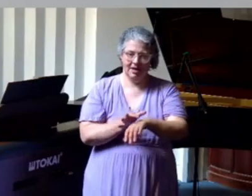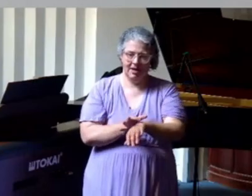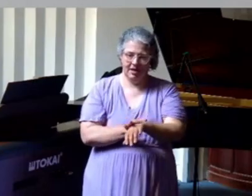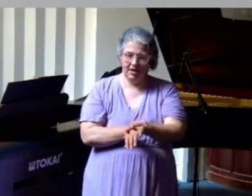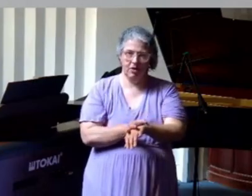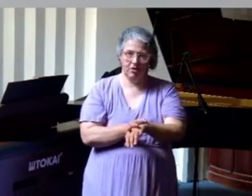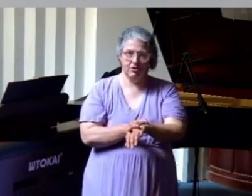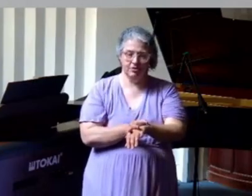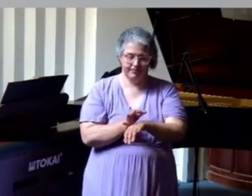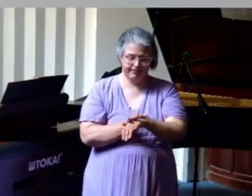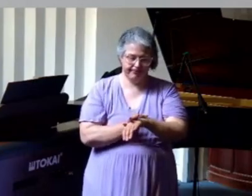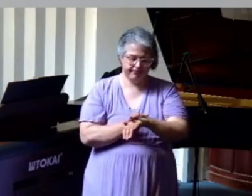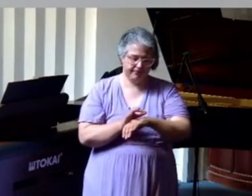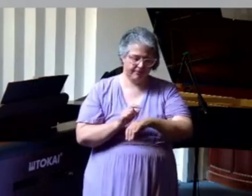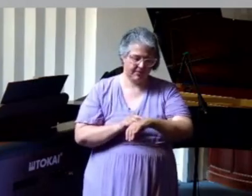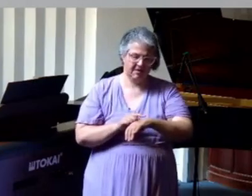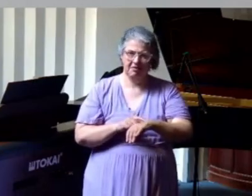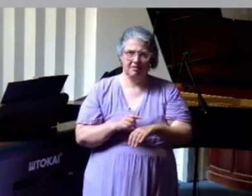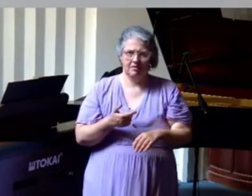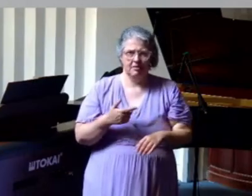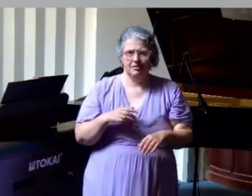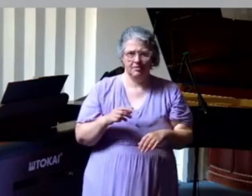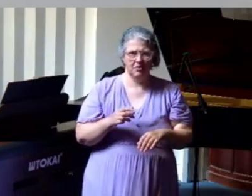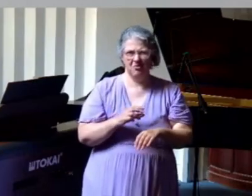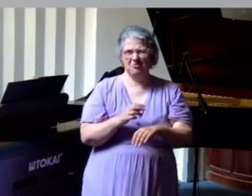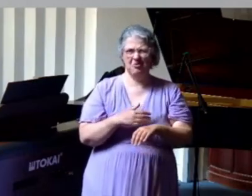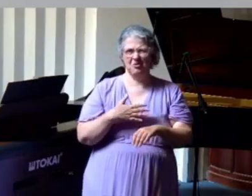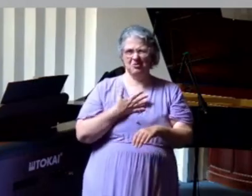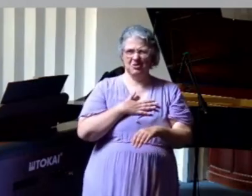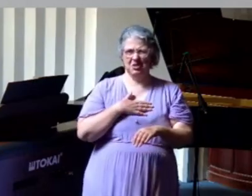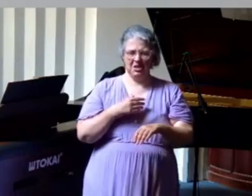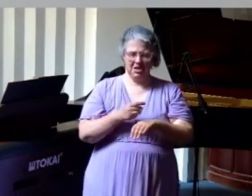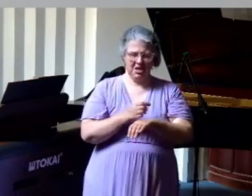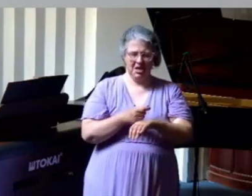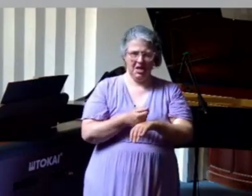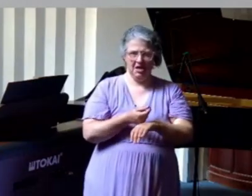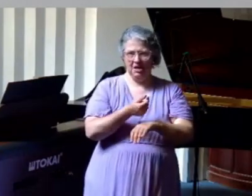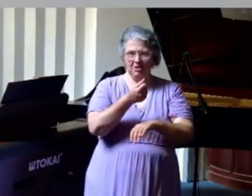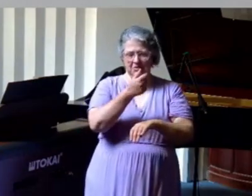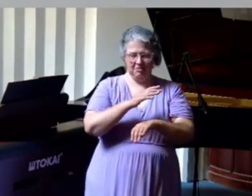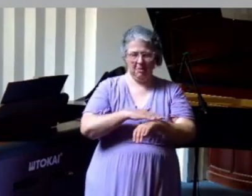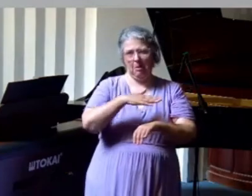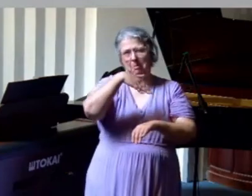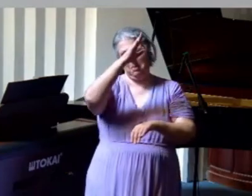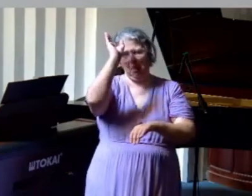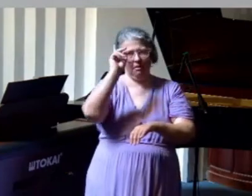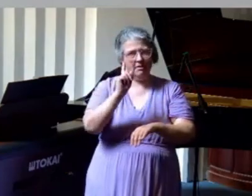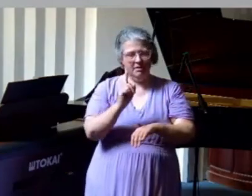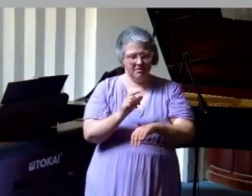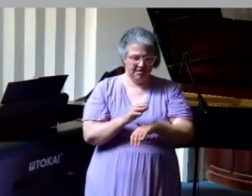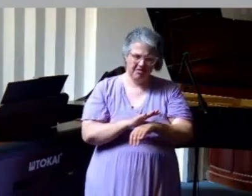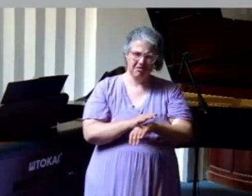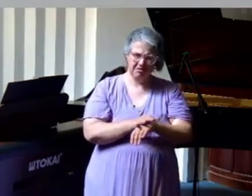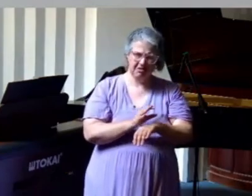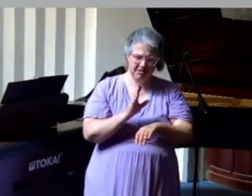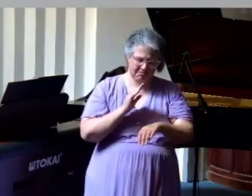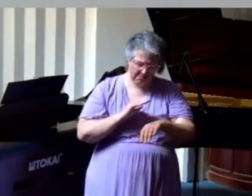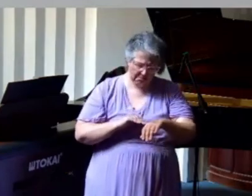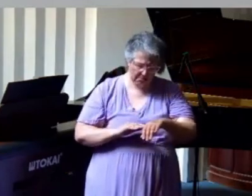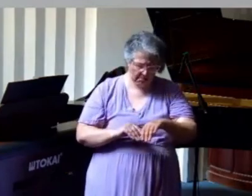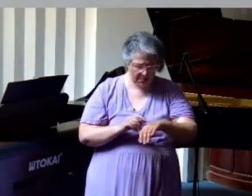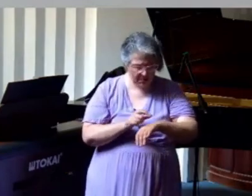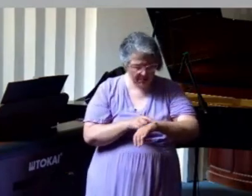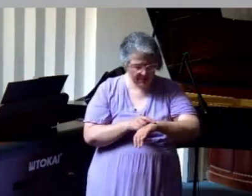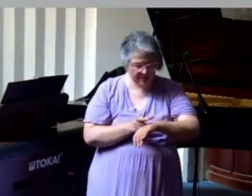baratos. São relógios de 150, 200 reais, aí, quando muito. São relógios baratos. Até compro esses relógios ainda mais baratos